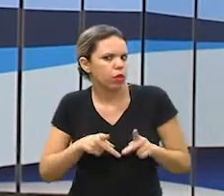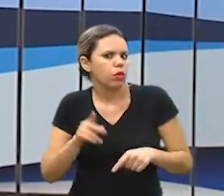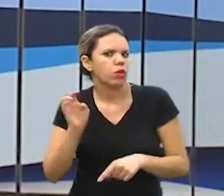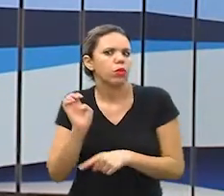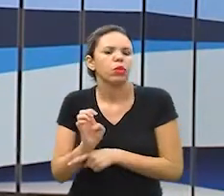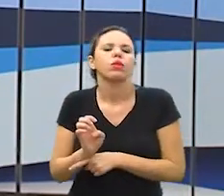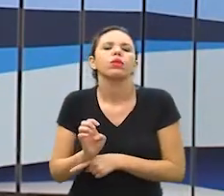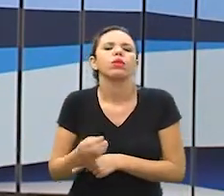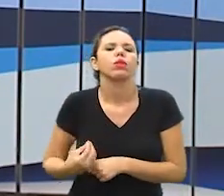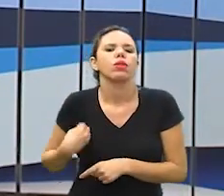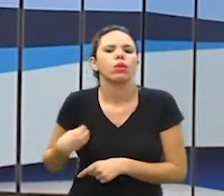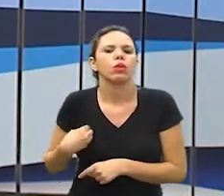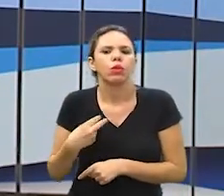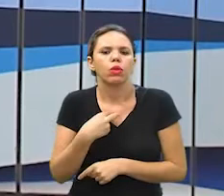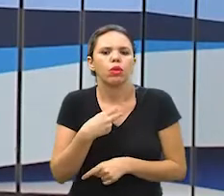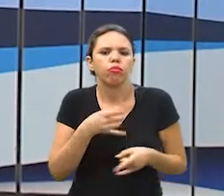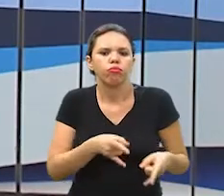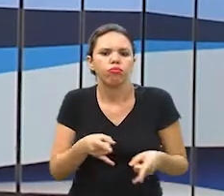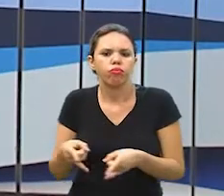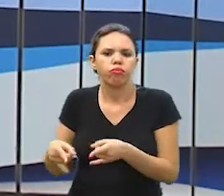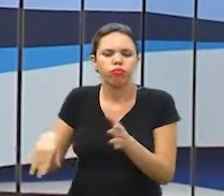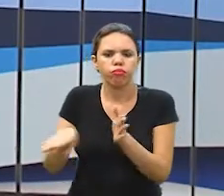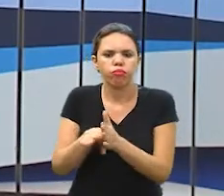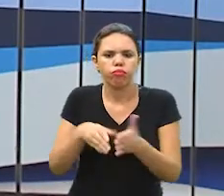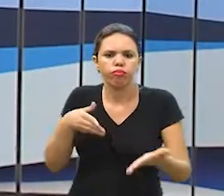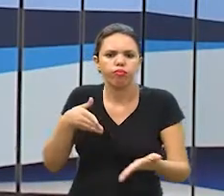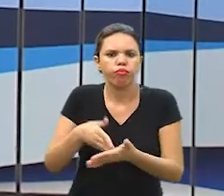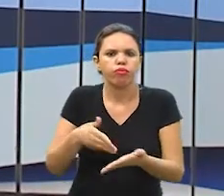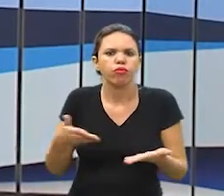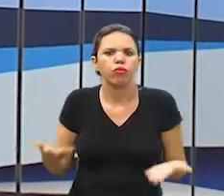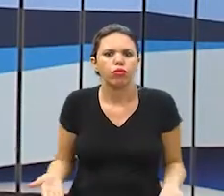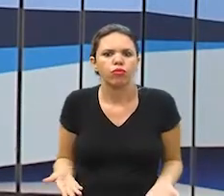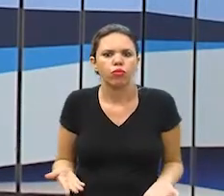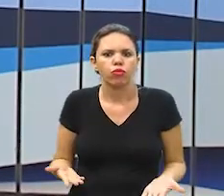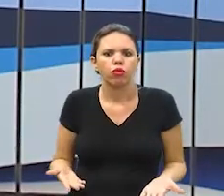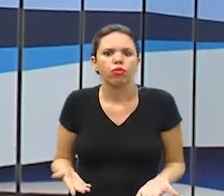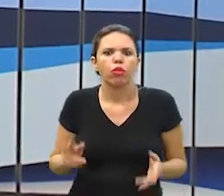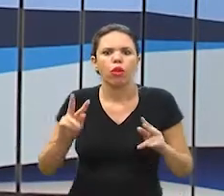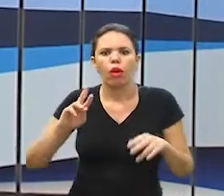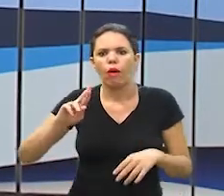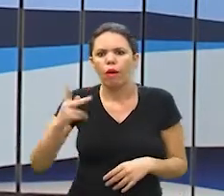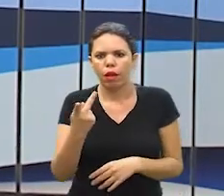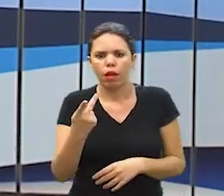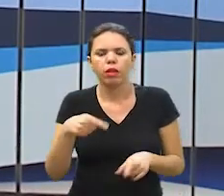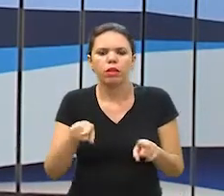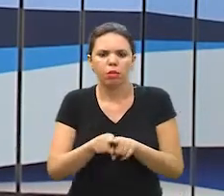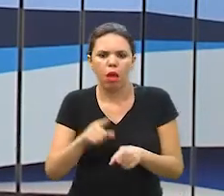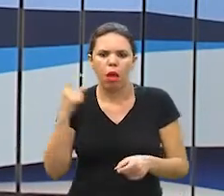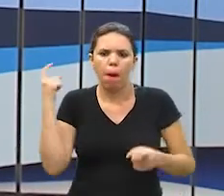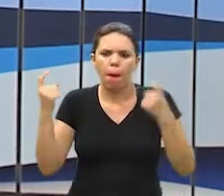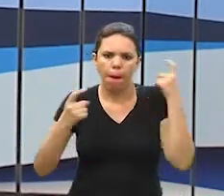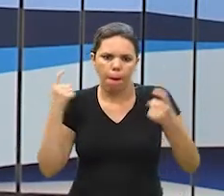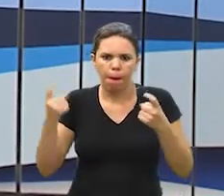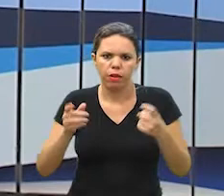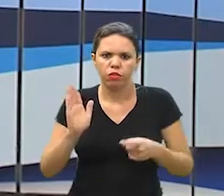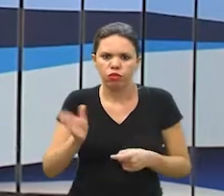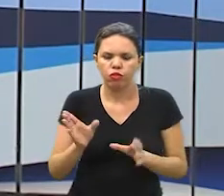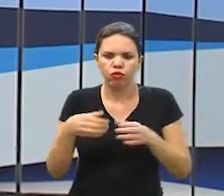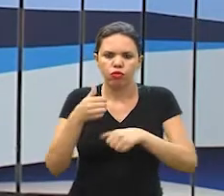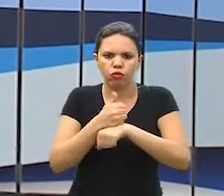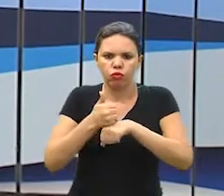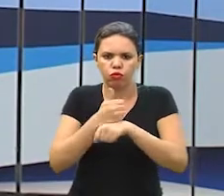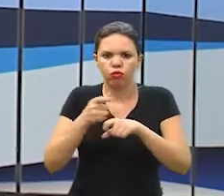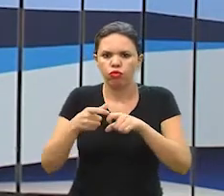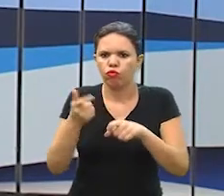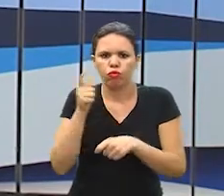estados está com ocupação de leitos chegando ao limite. E os recursos humanos também são uma preocupação, já que a equipe médica